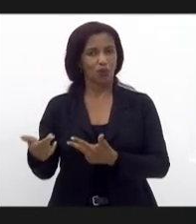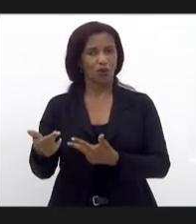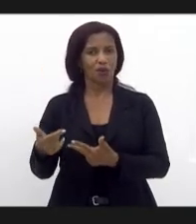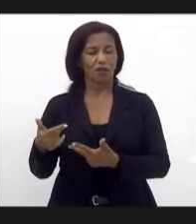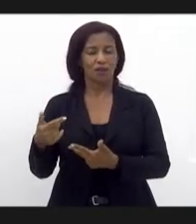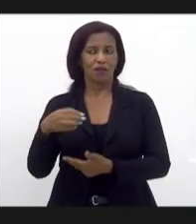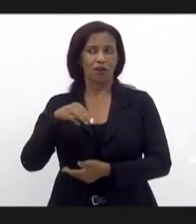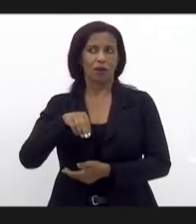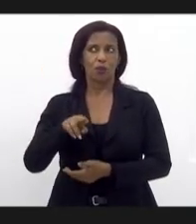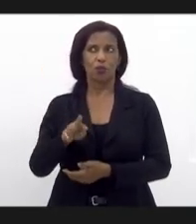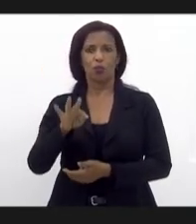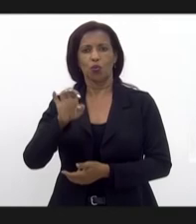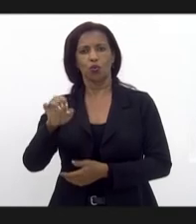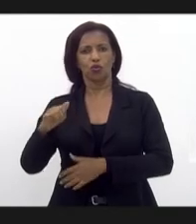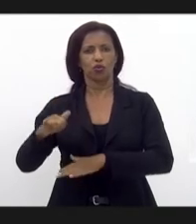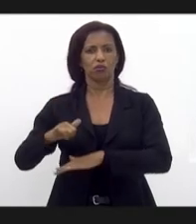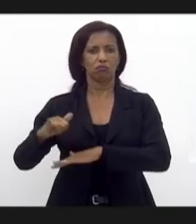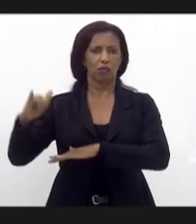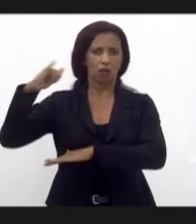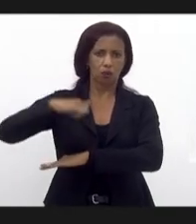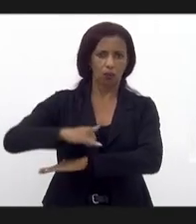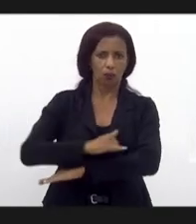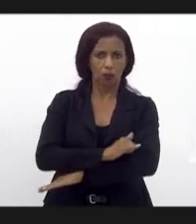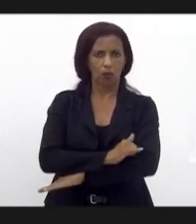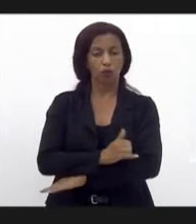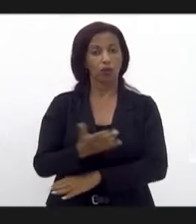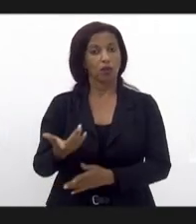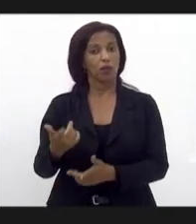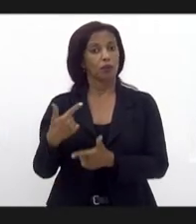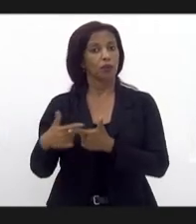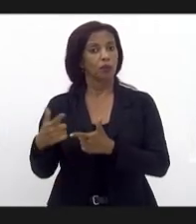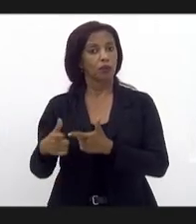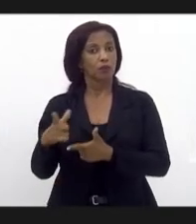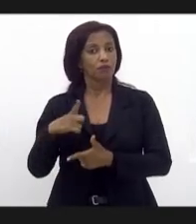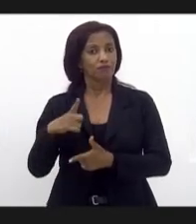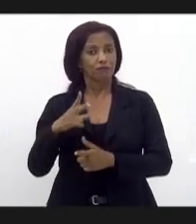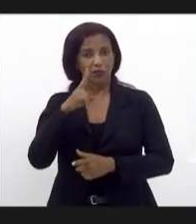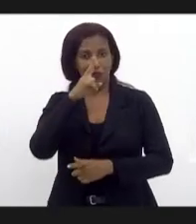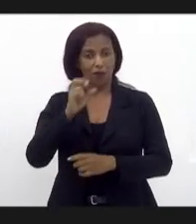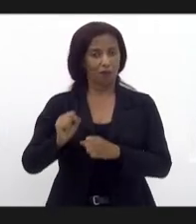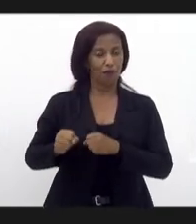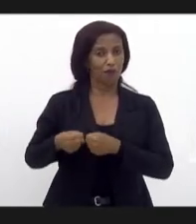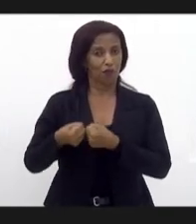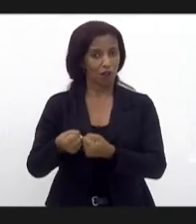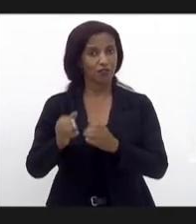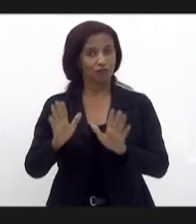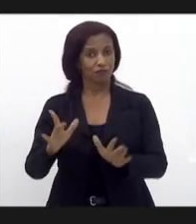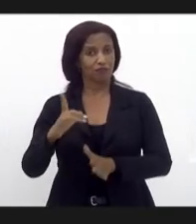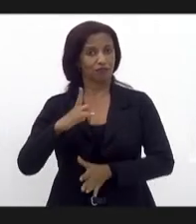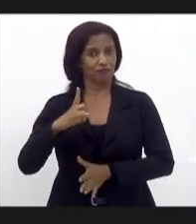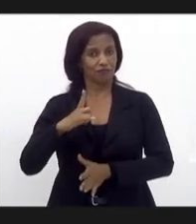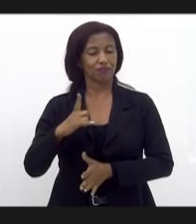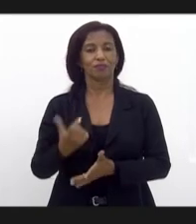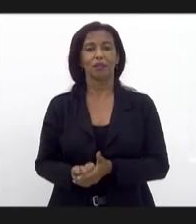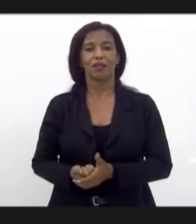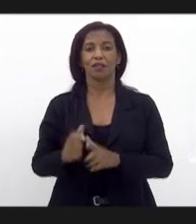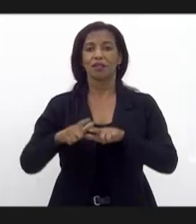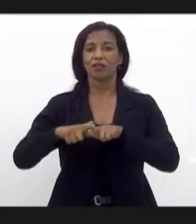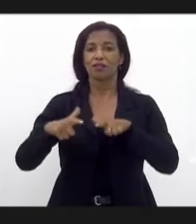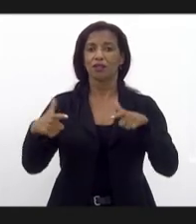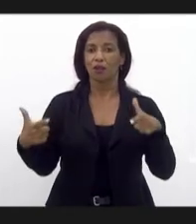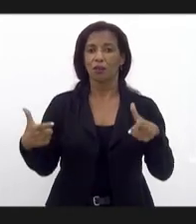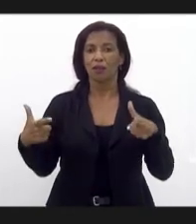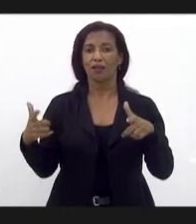chama multi-aeroportos, e o risco de você ter uma forte, aliás, já existe, e o risco de aumentar essa